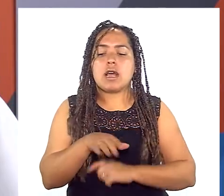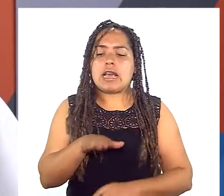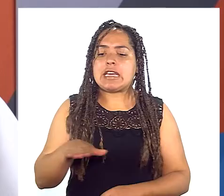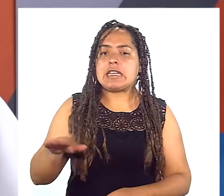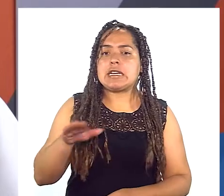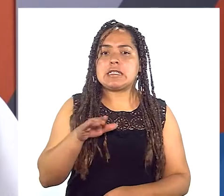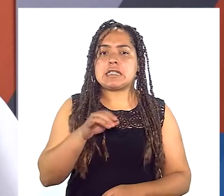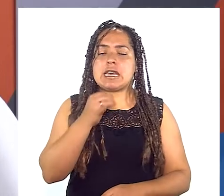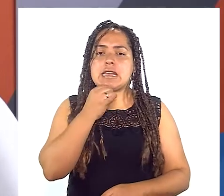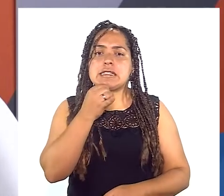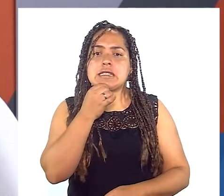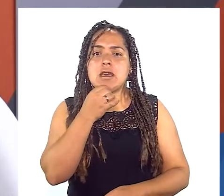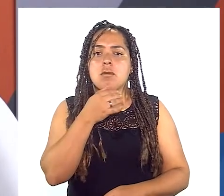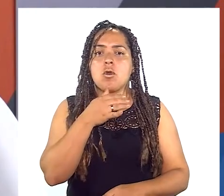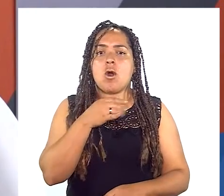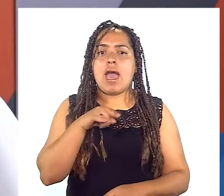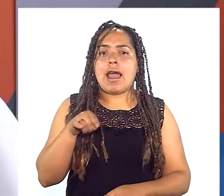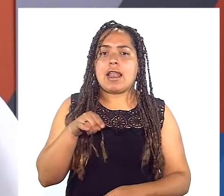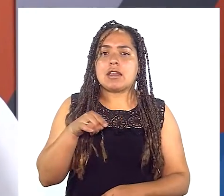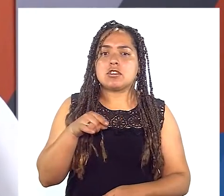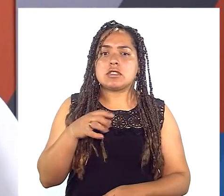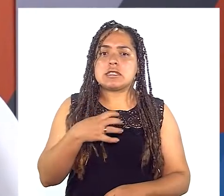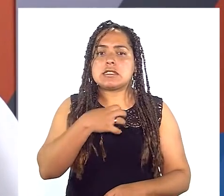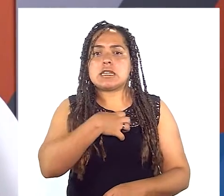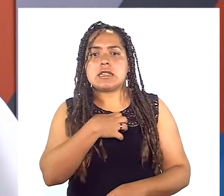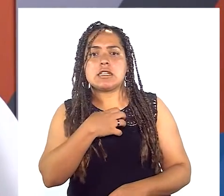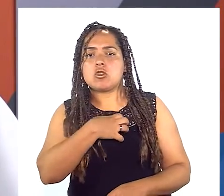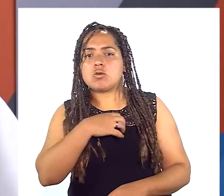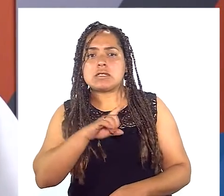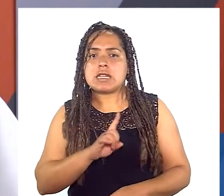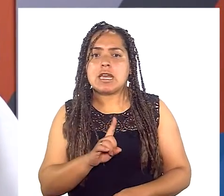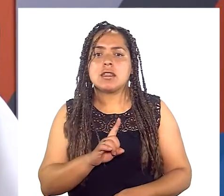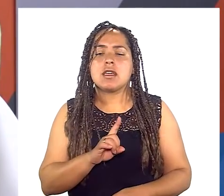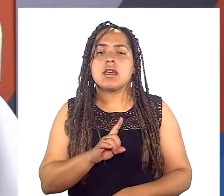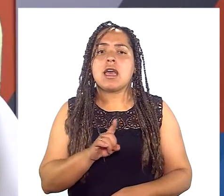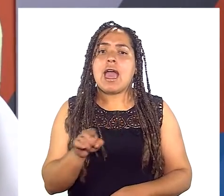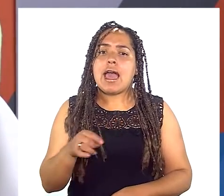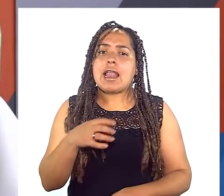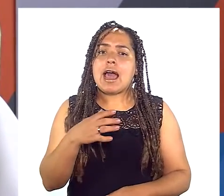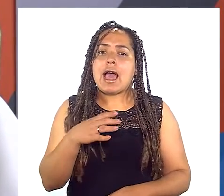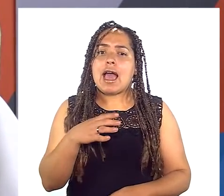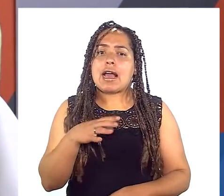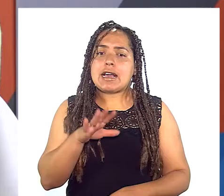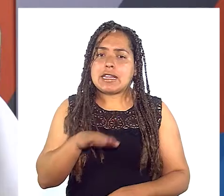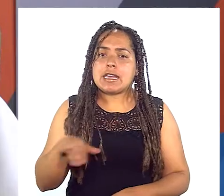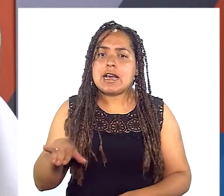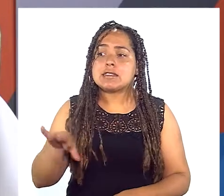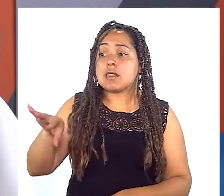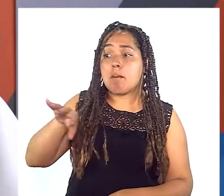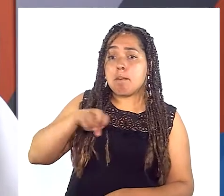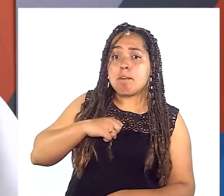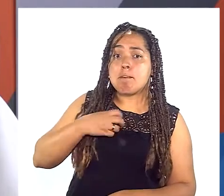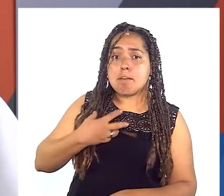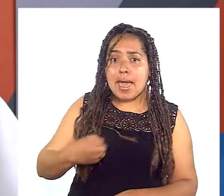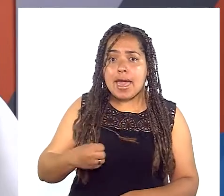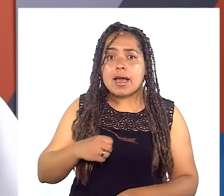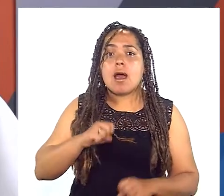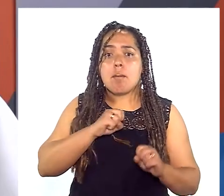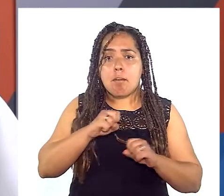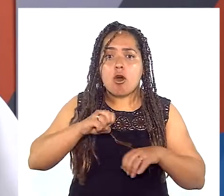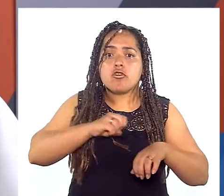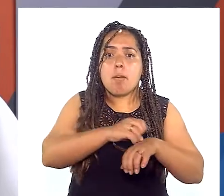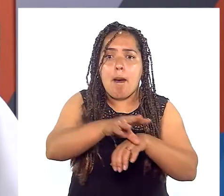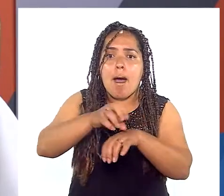contraditórias, que crianças eventualmente passam ou não passam. O que é a verdade disso, Daniela? Criança passa Covid, criança